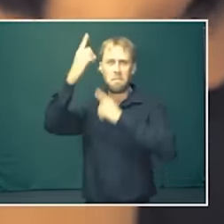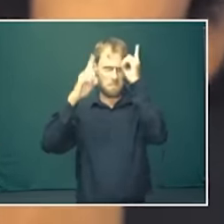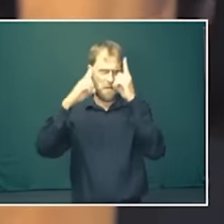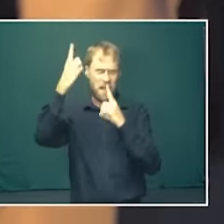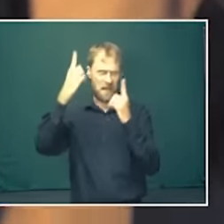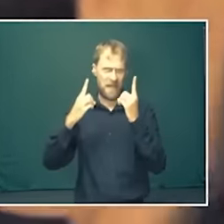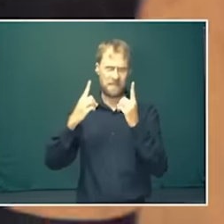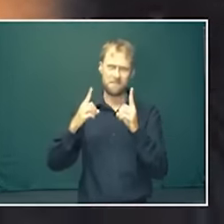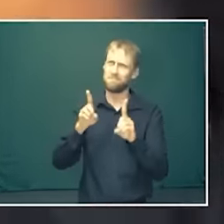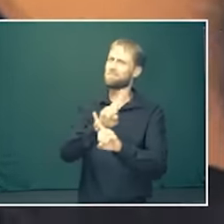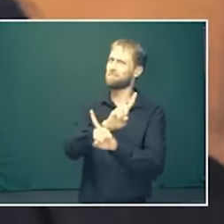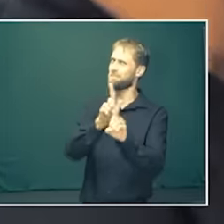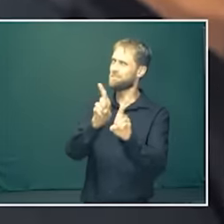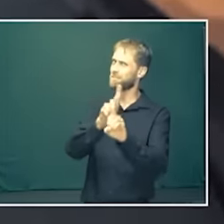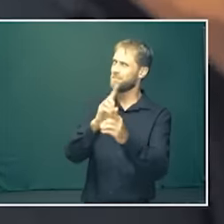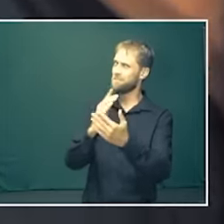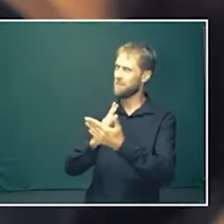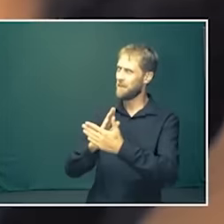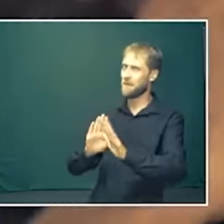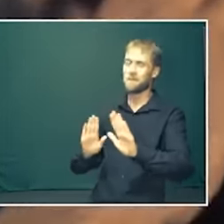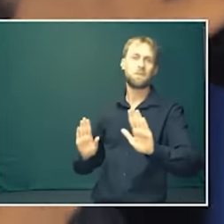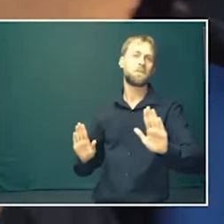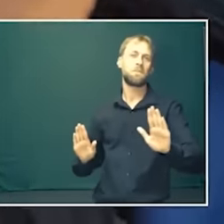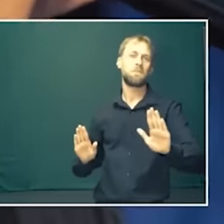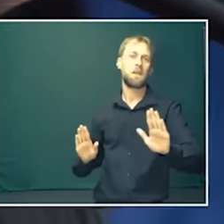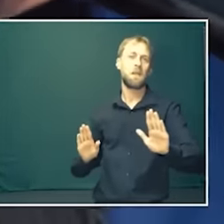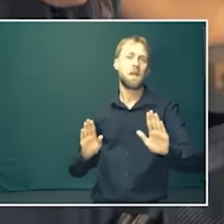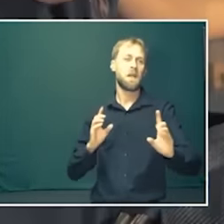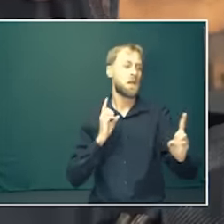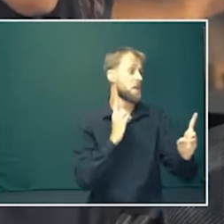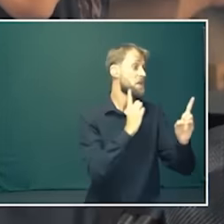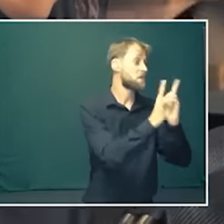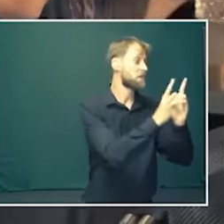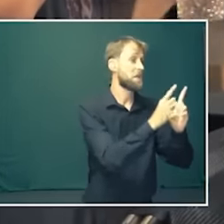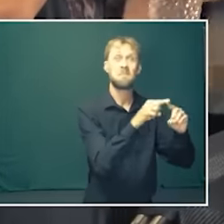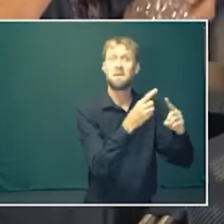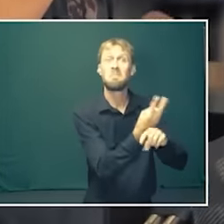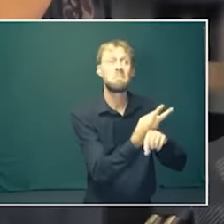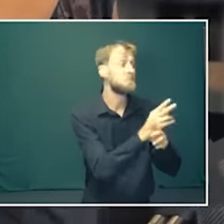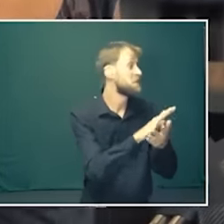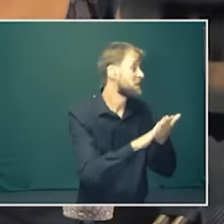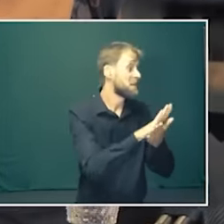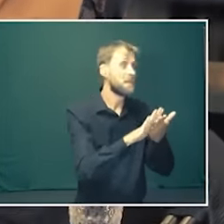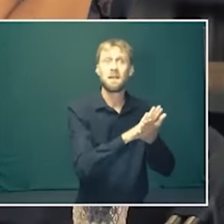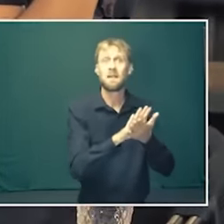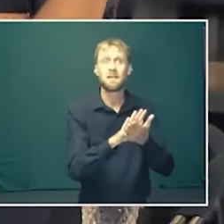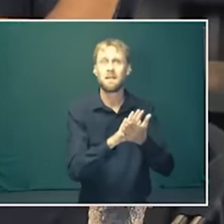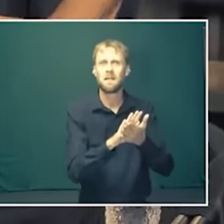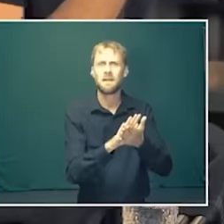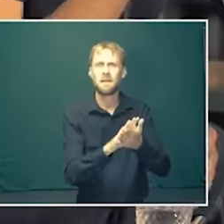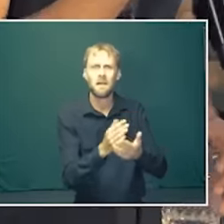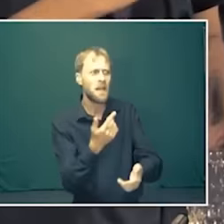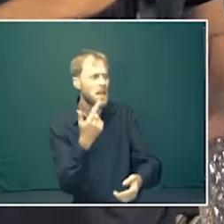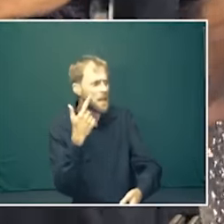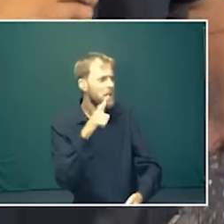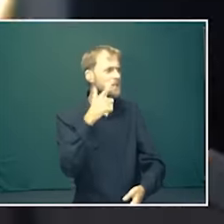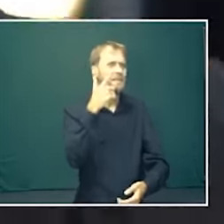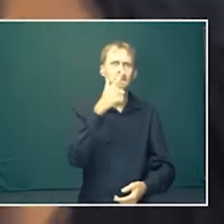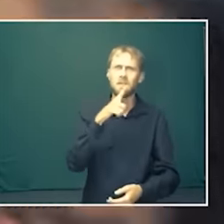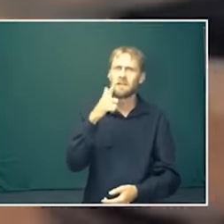da lista. Eu achei sem procurar, viciei só de provar. No